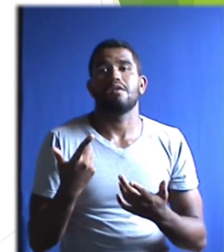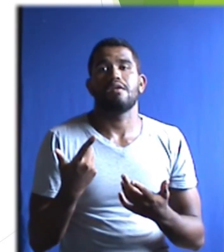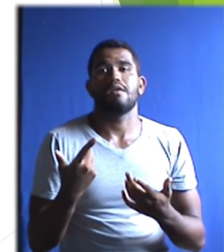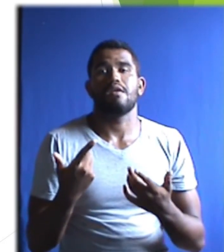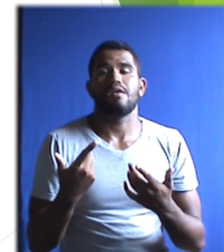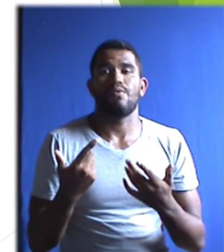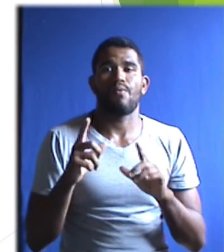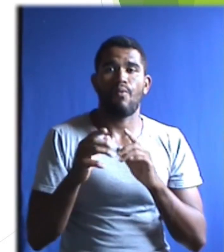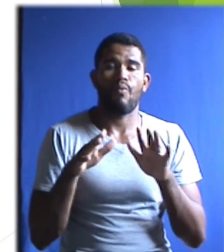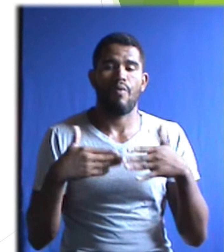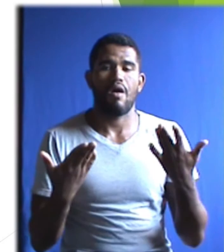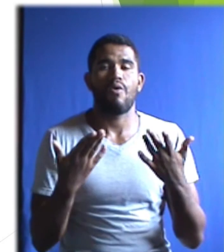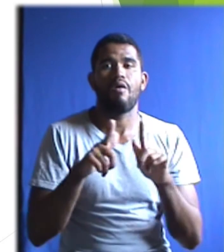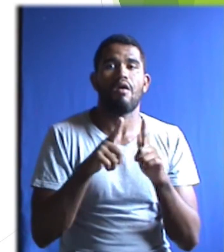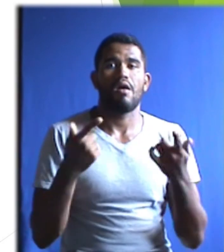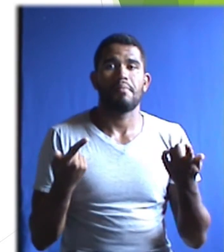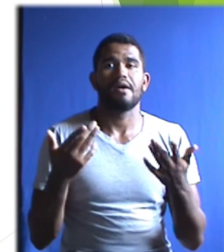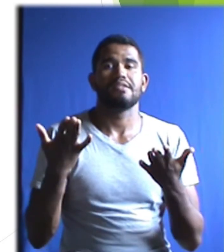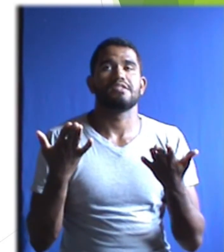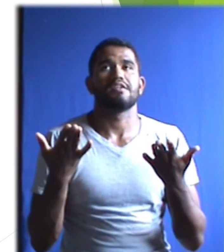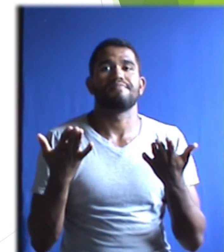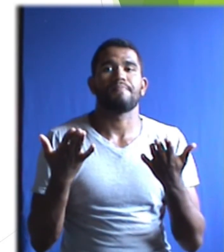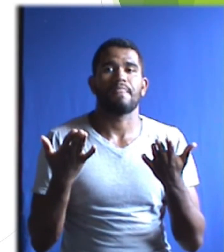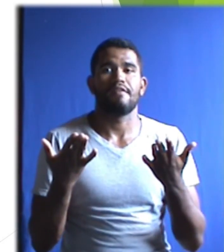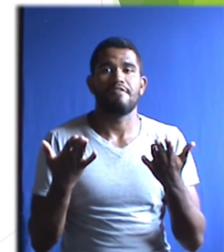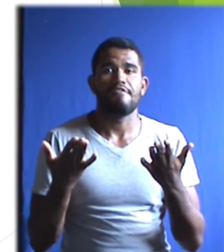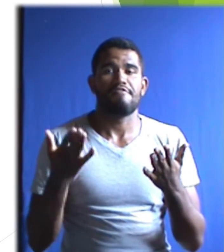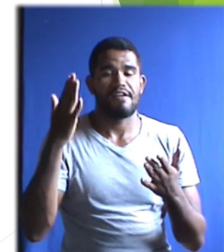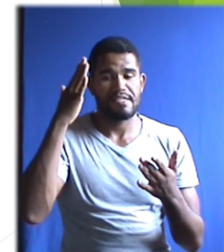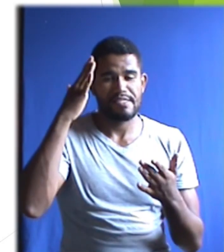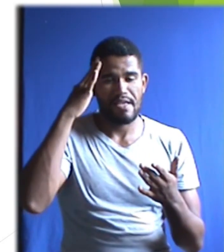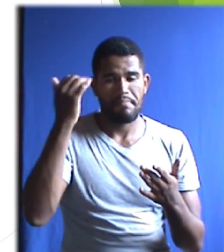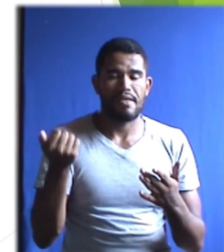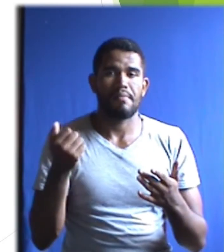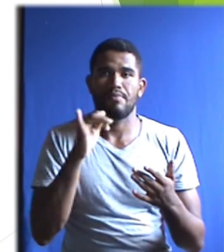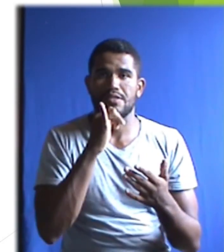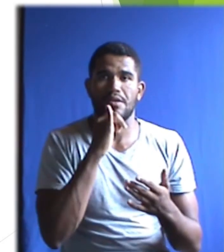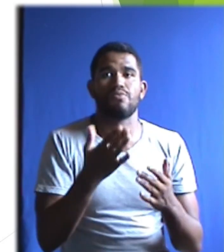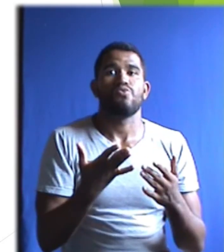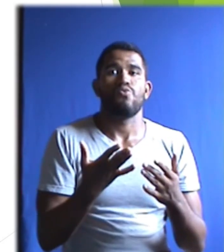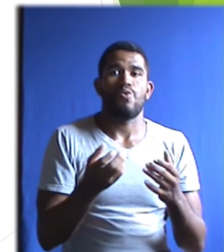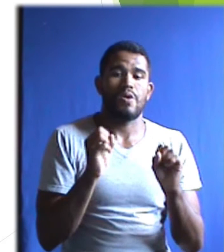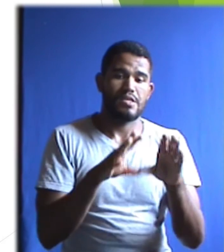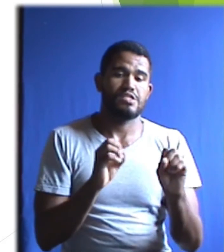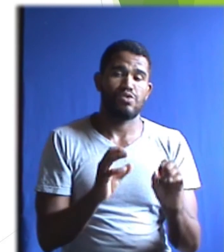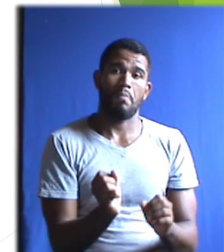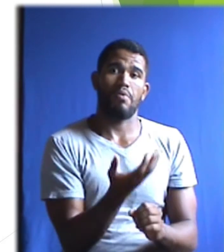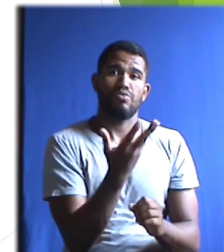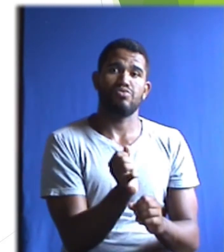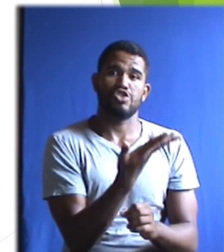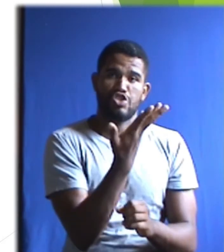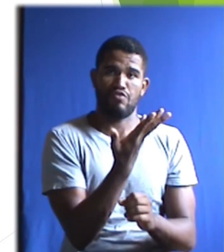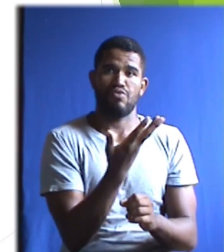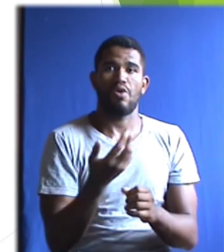diferenciar sua abordagem, sua forma de trabalhar de um ensino prescritivo e de um ensino produtivo. O ensino